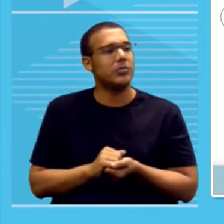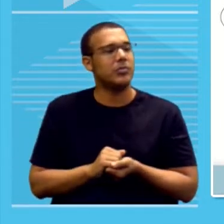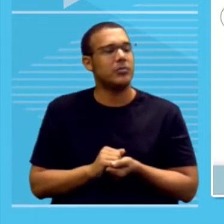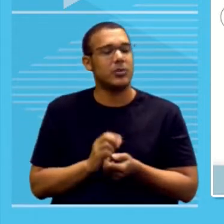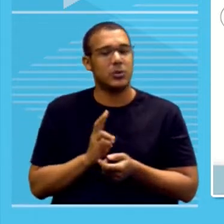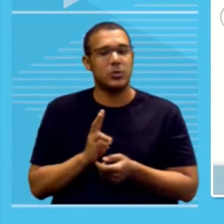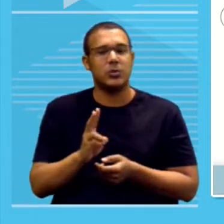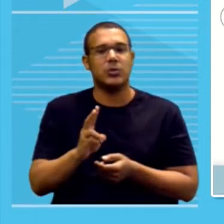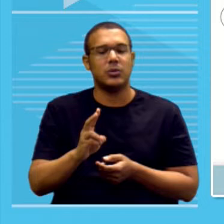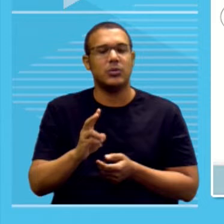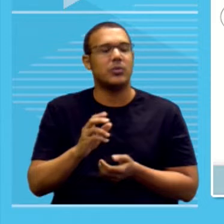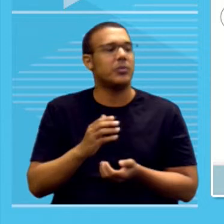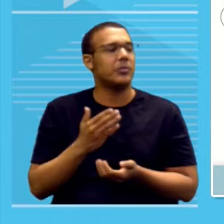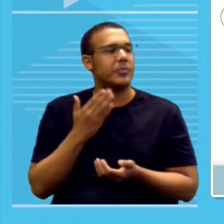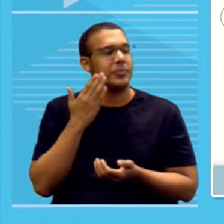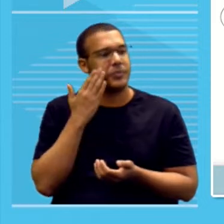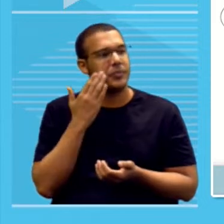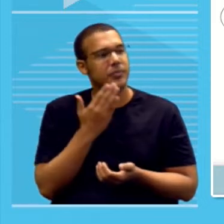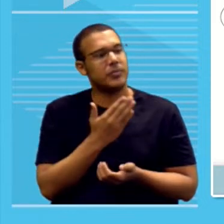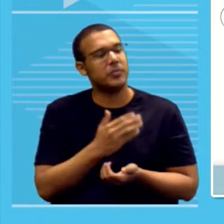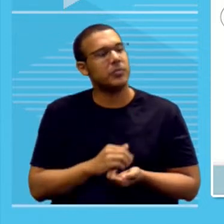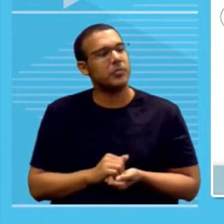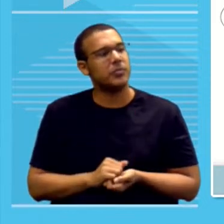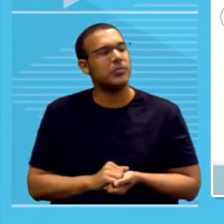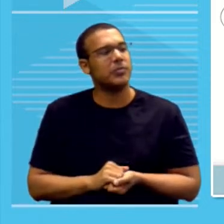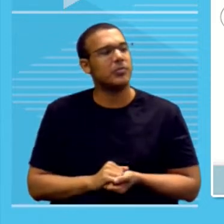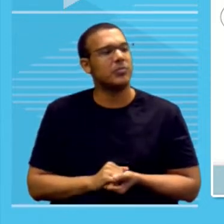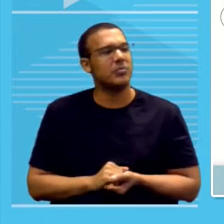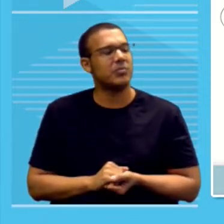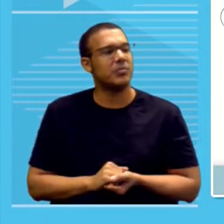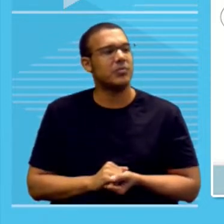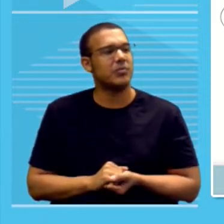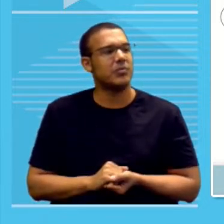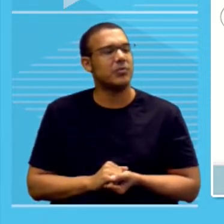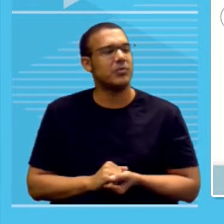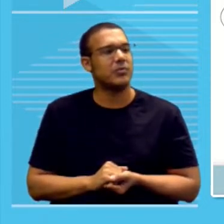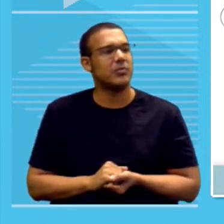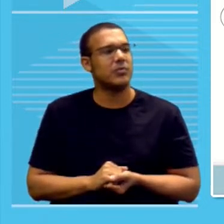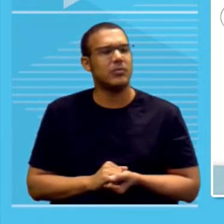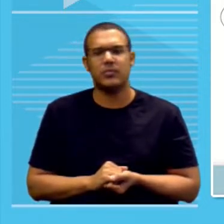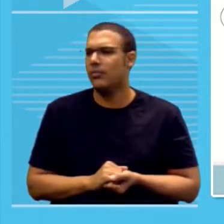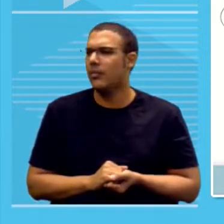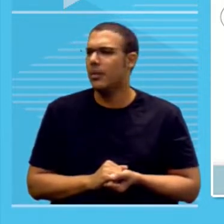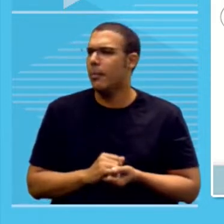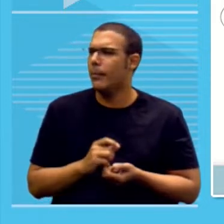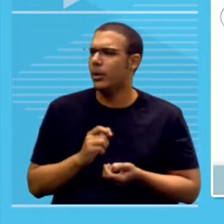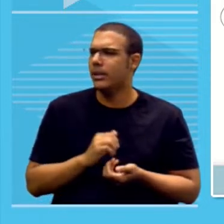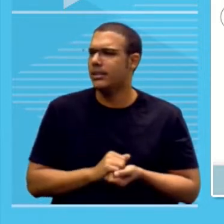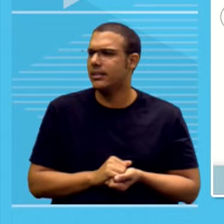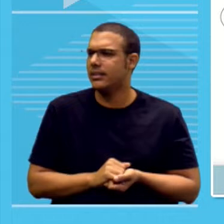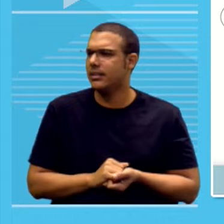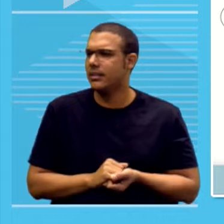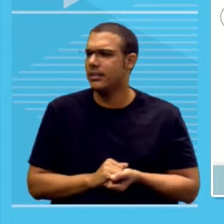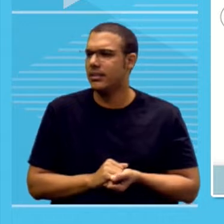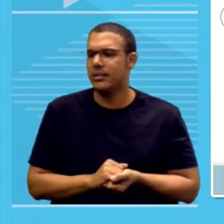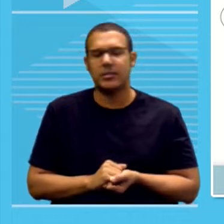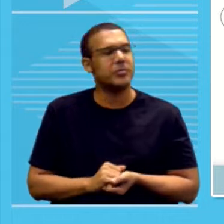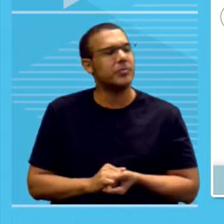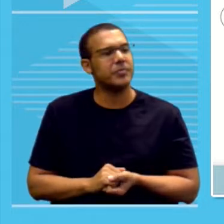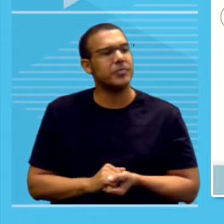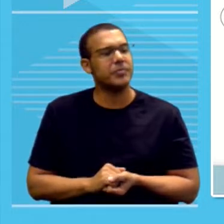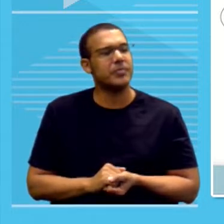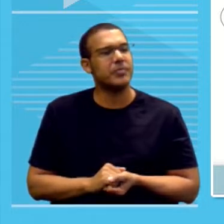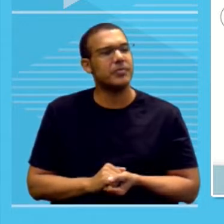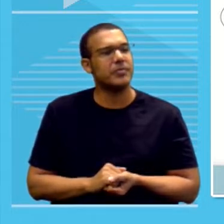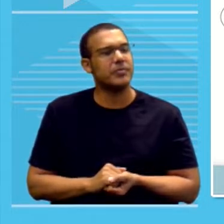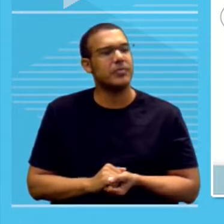a sua conta fizemos subtrações vamos aqui resolver as potências a distância do a para o b Você tá vendo que